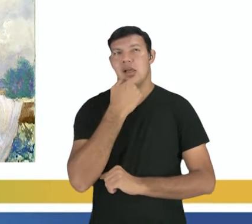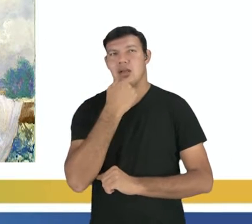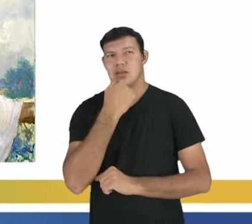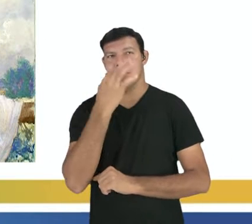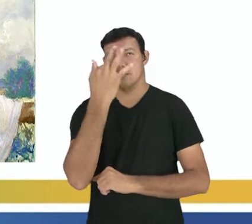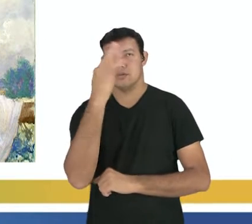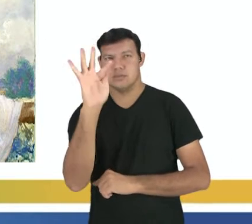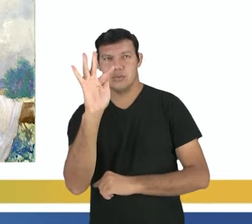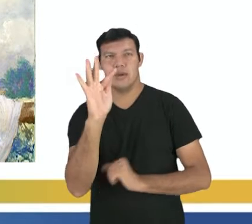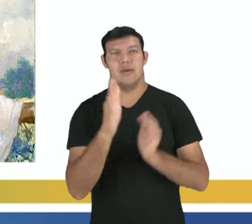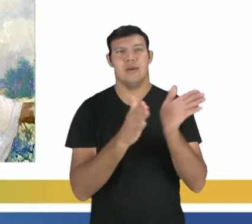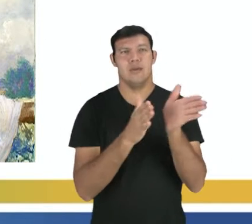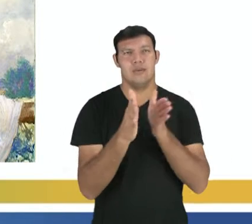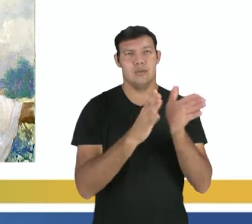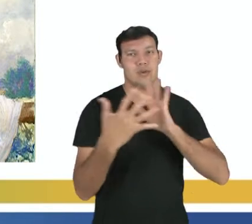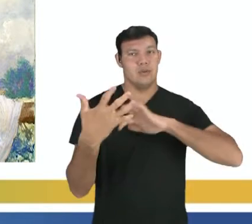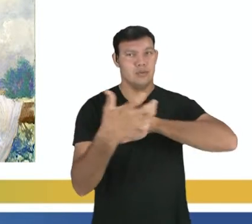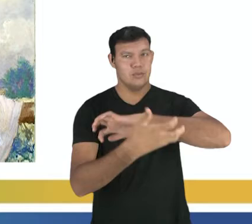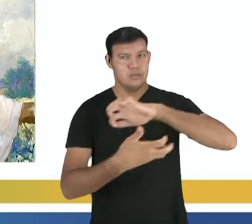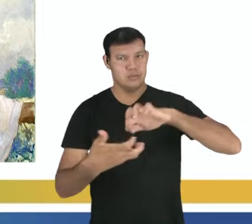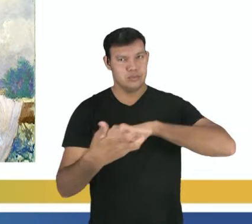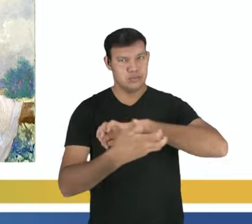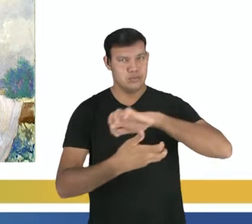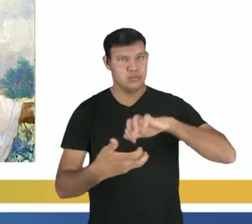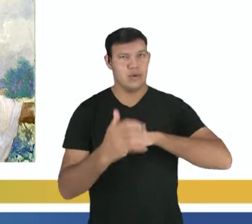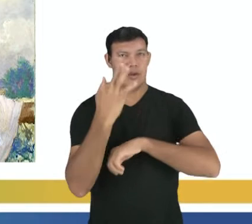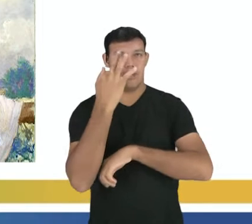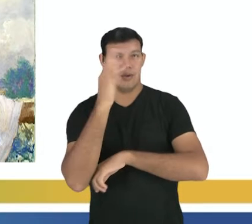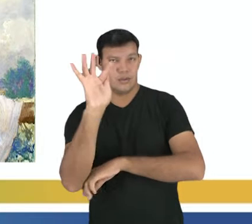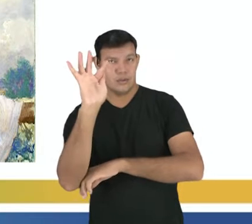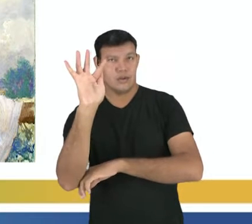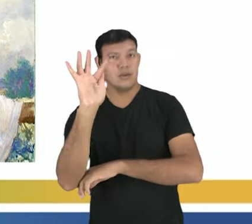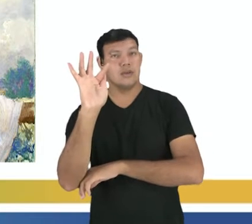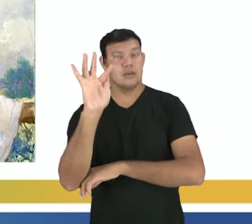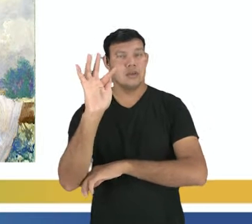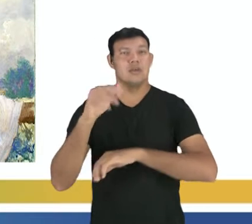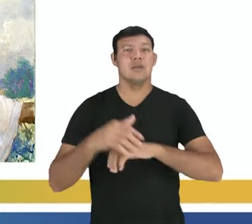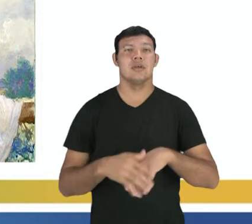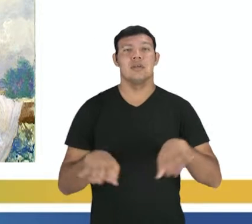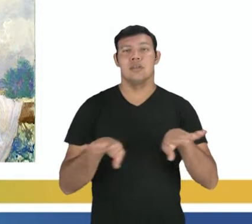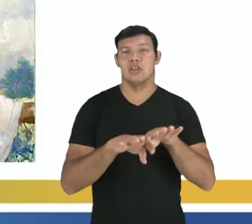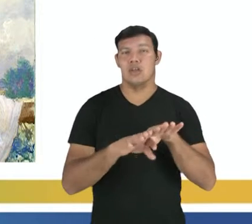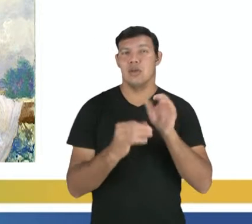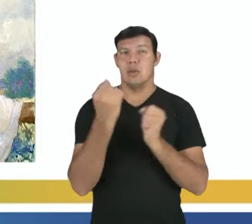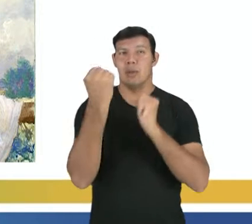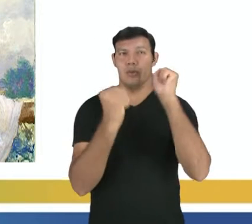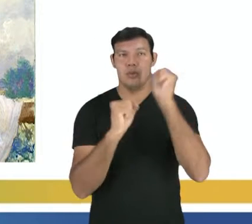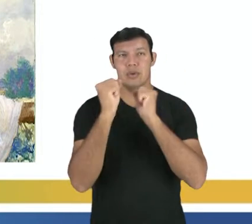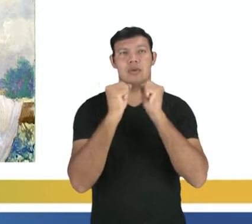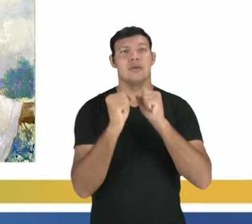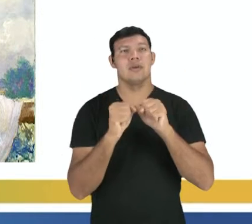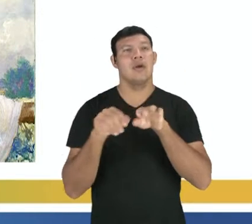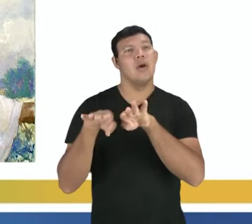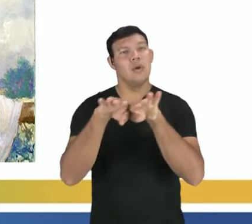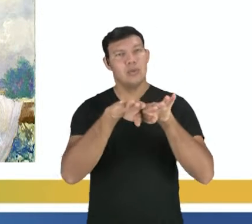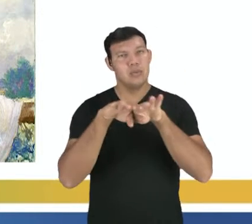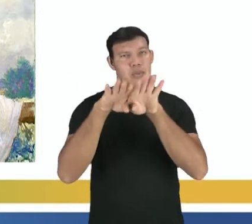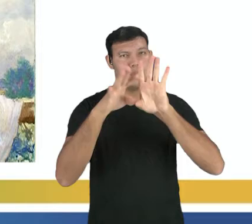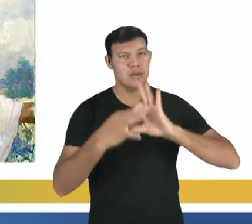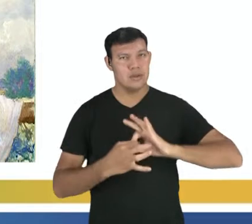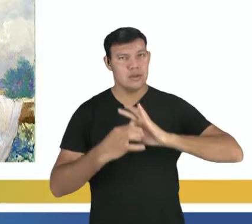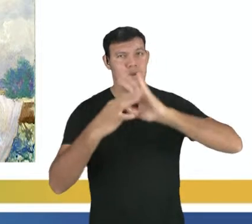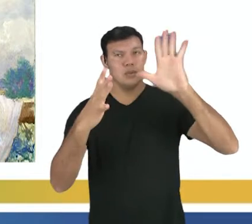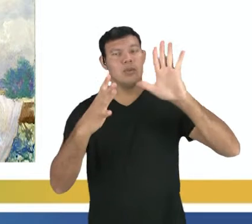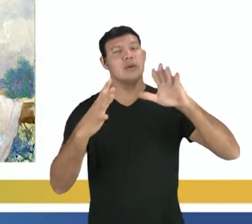Dentro ali de um período conhecido como Revolução Industrial e Francesa, tá? Igualdade, liberdade e fraternidade, era